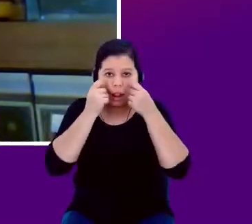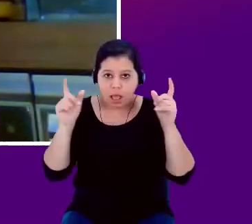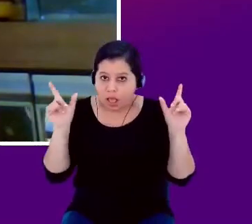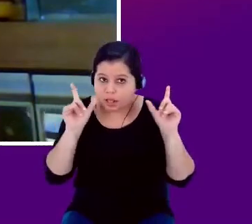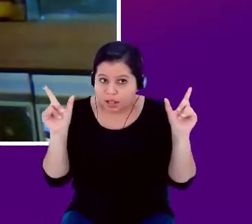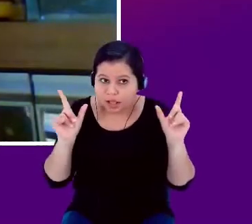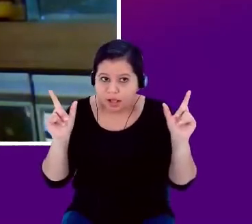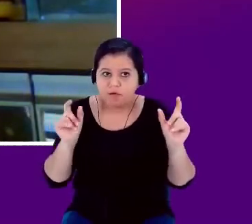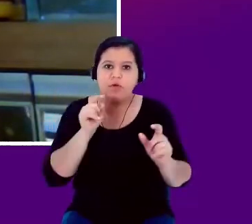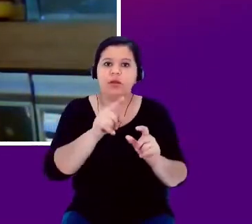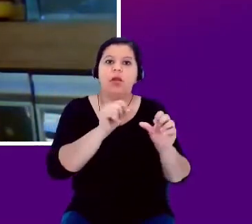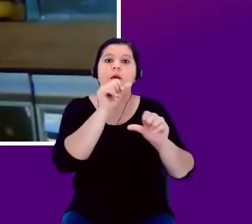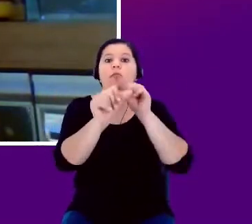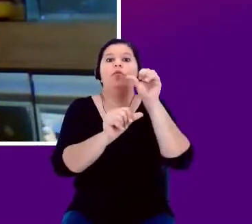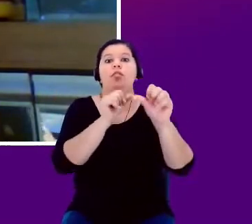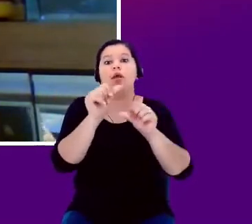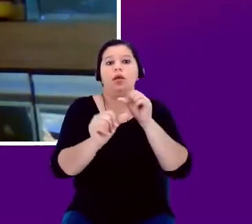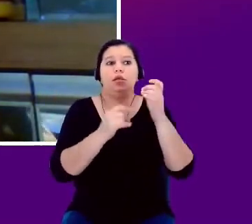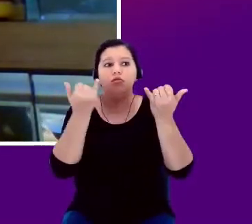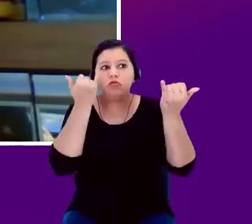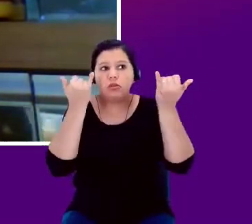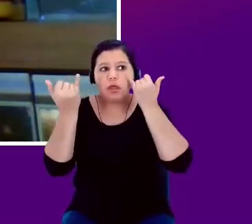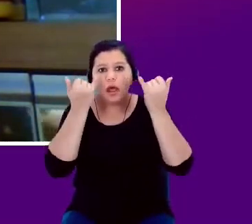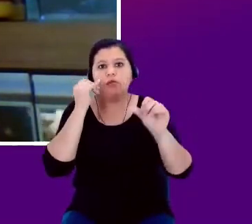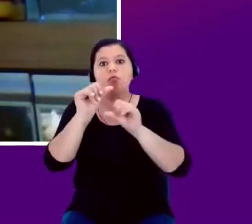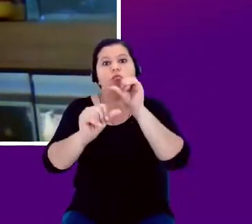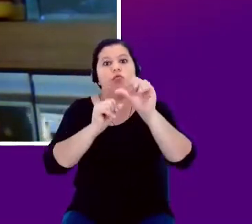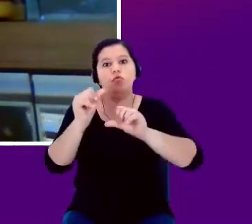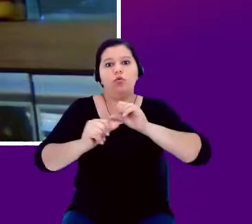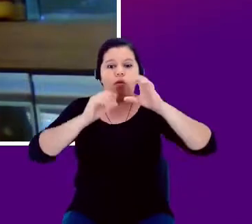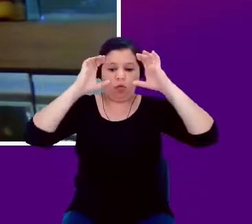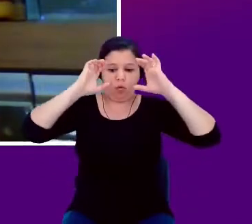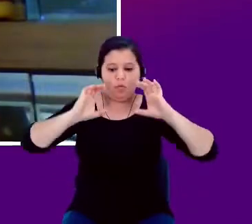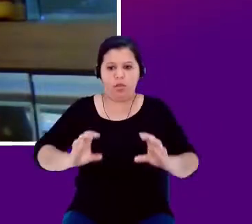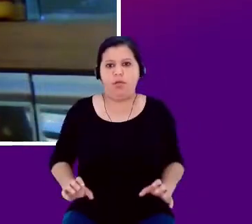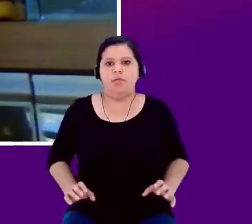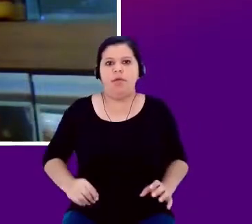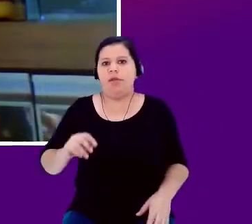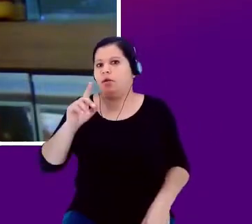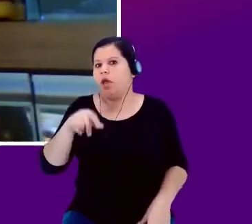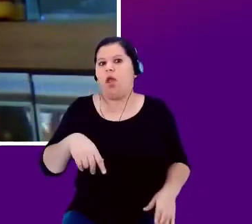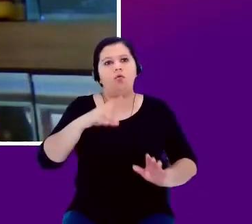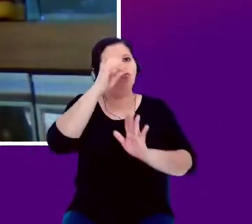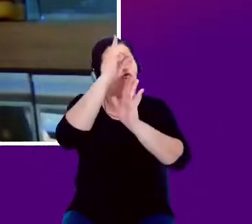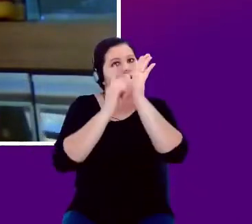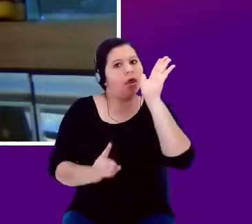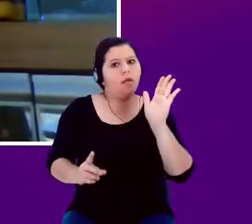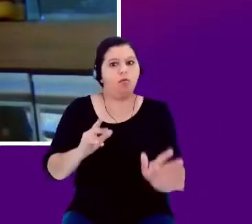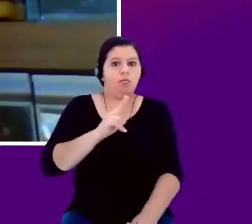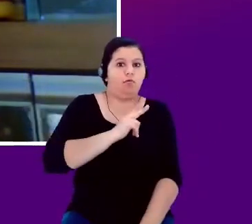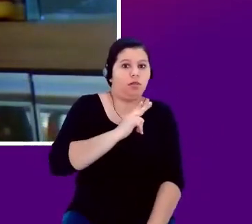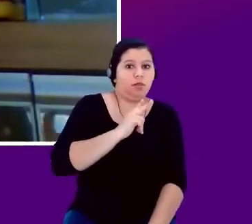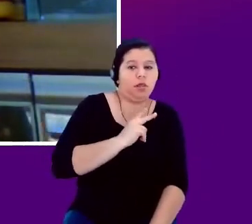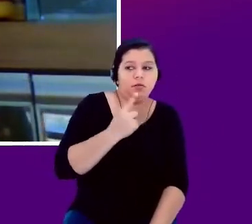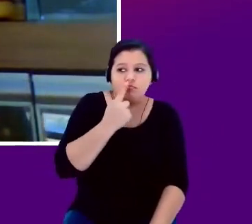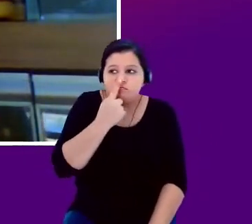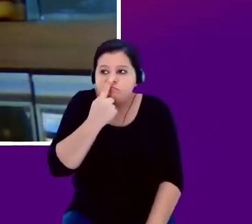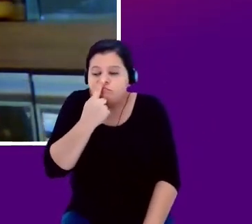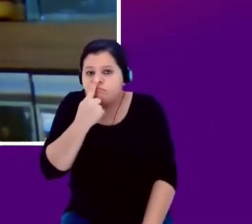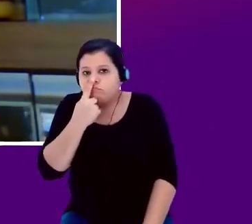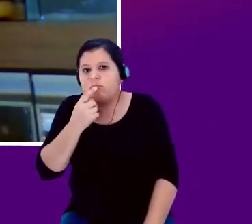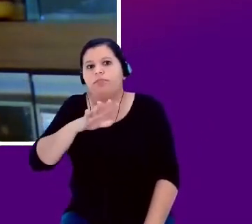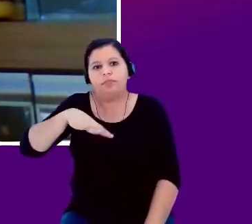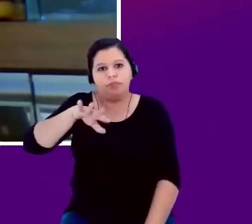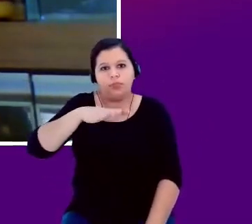padrão civilizatório. É uma dimensão pública do direito à privacidade, à intimidade, na verdade, uma dimensão